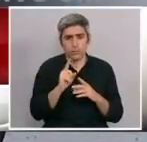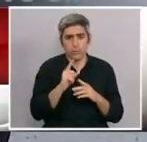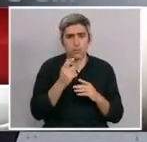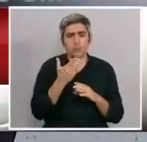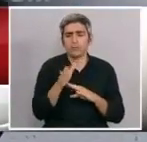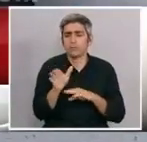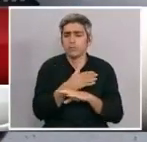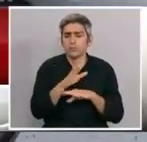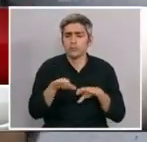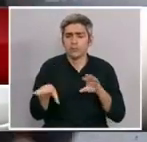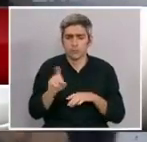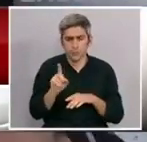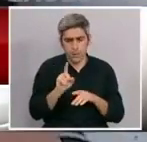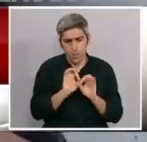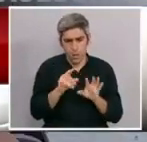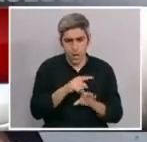distinção.